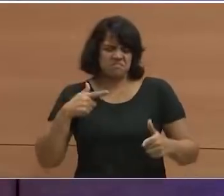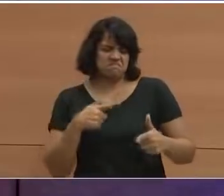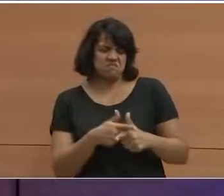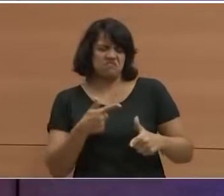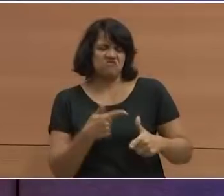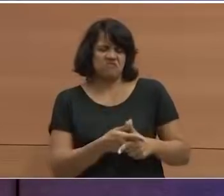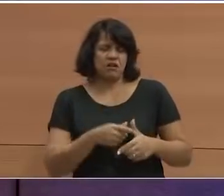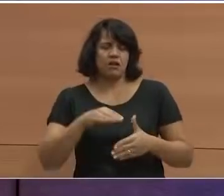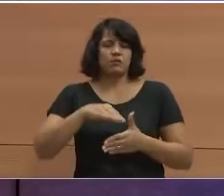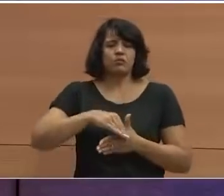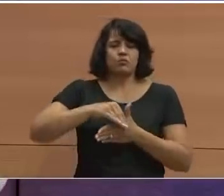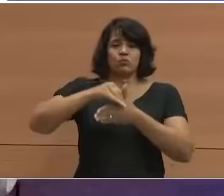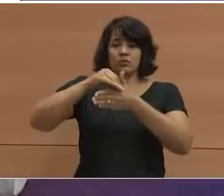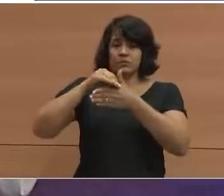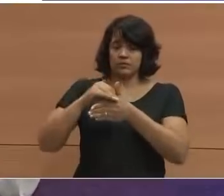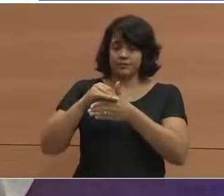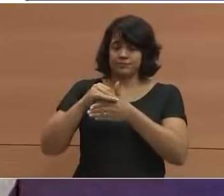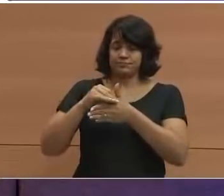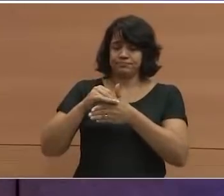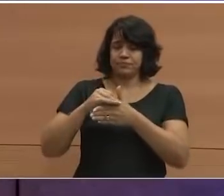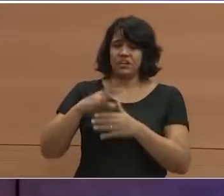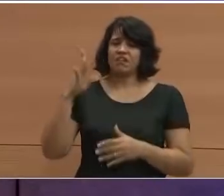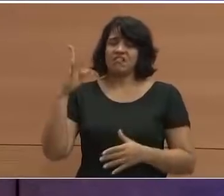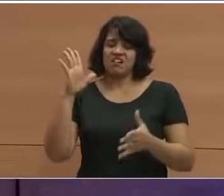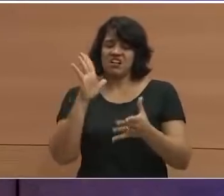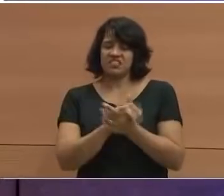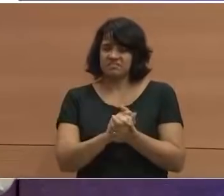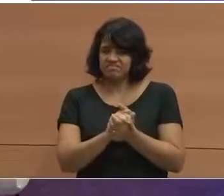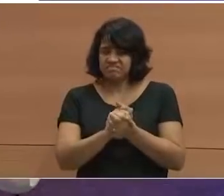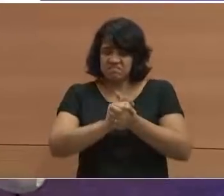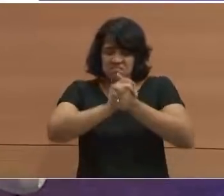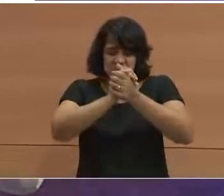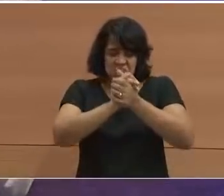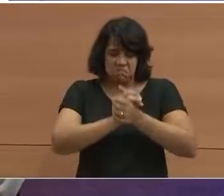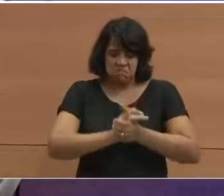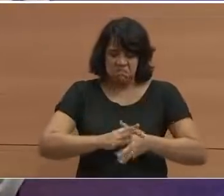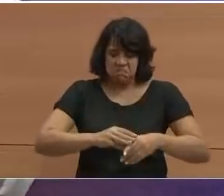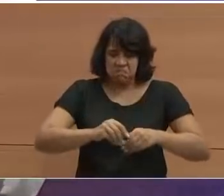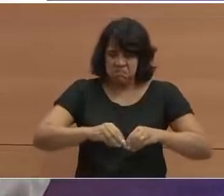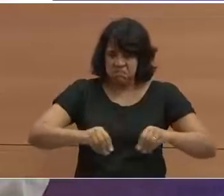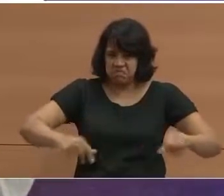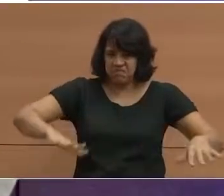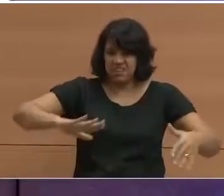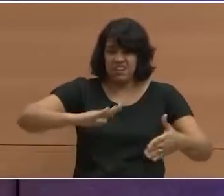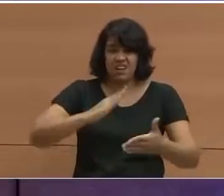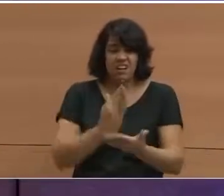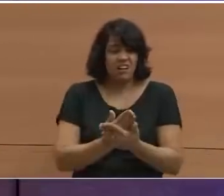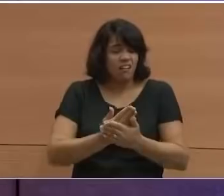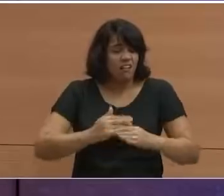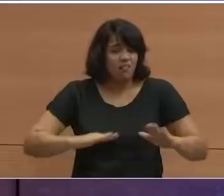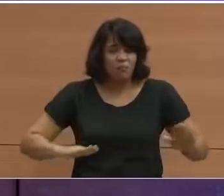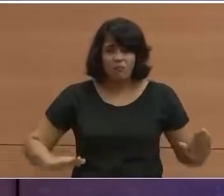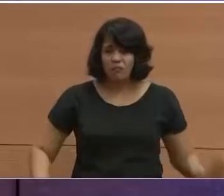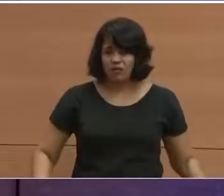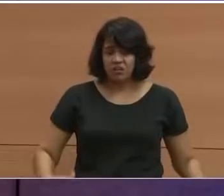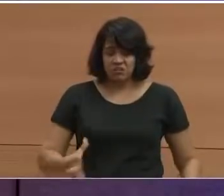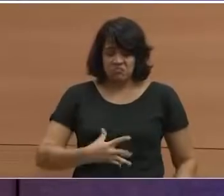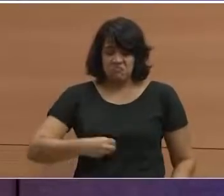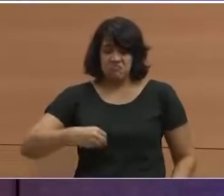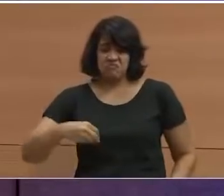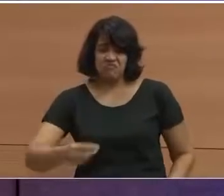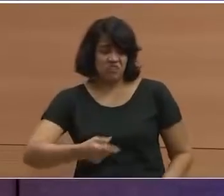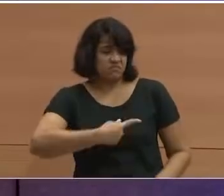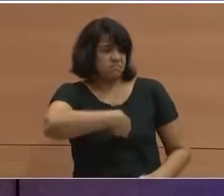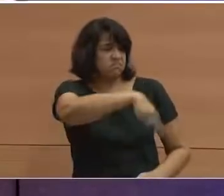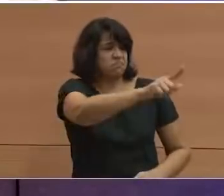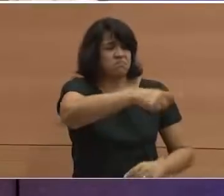A vida deles se tornou um caos. E os filhos se dispersaram, isso, todos foram para o